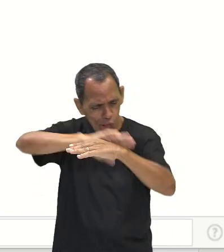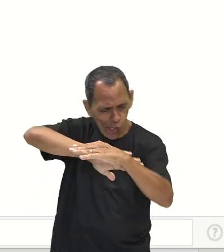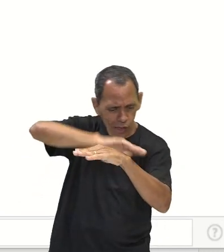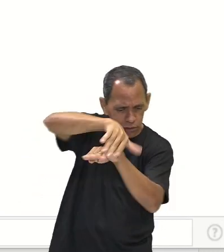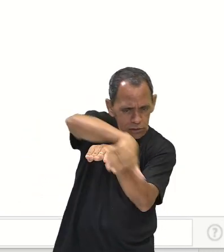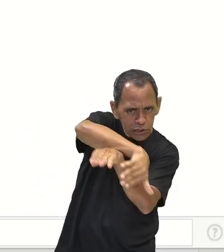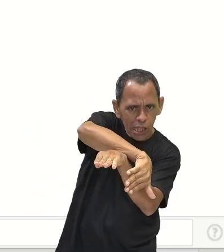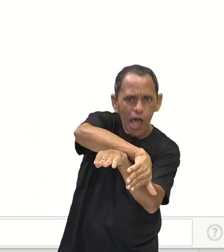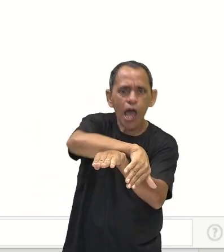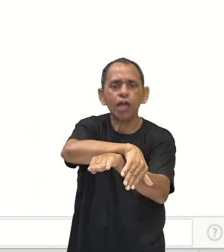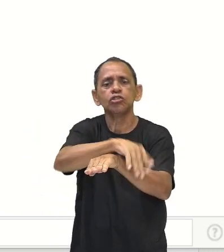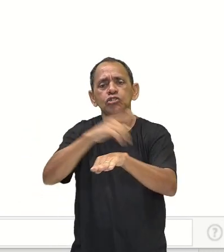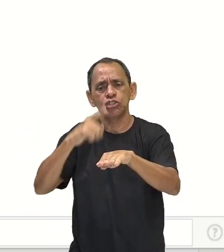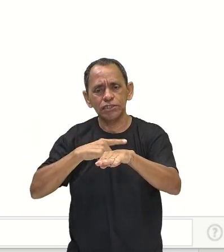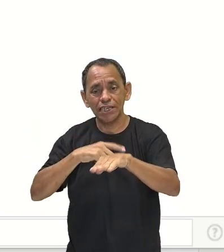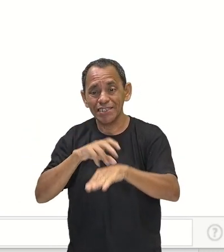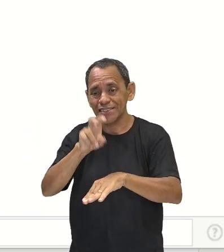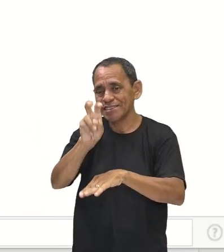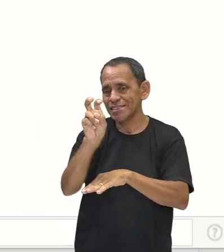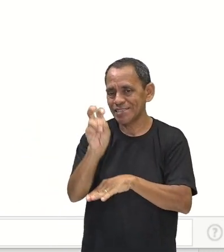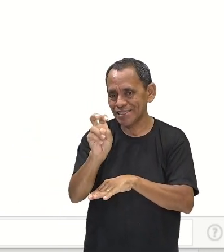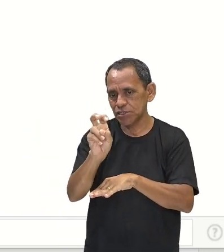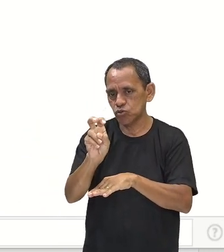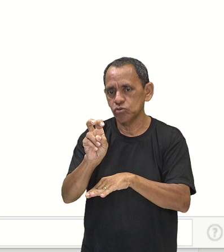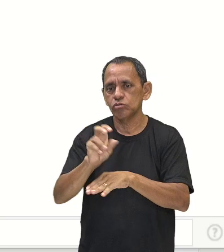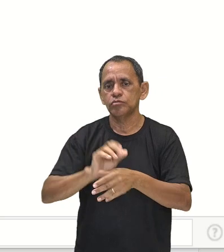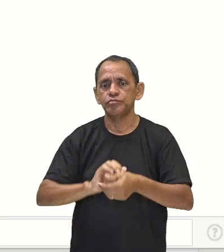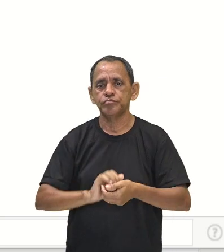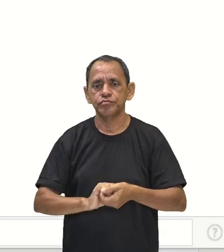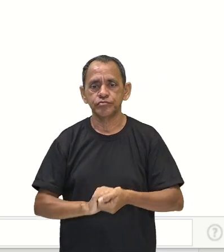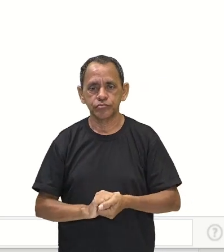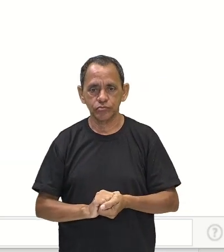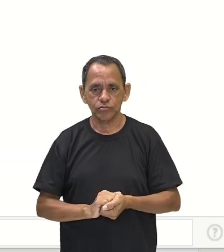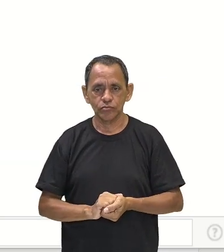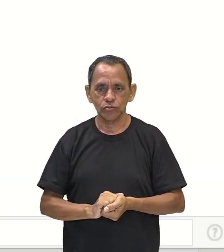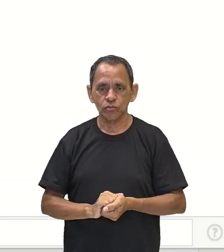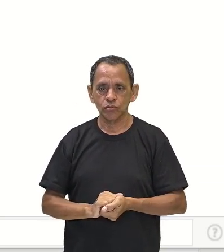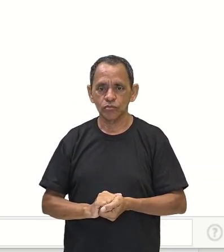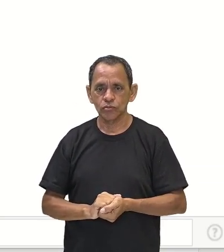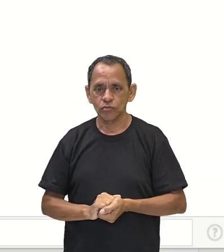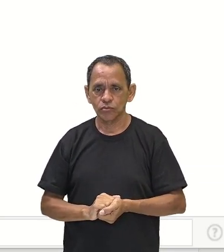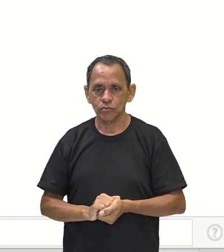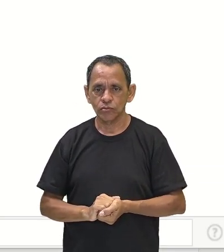pegarmos aqui, né, e fizermos a planificação dele,